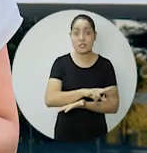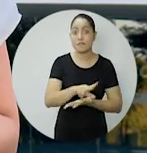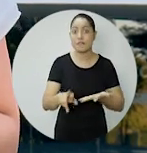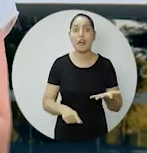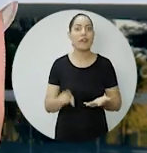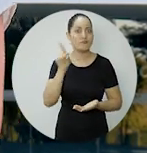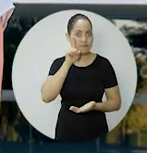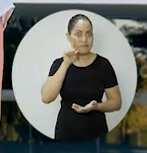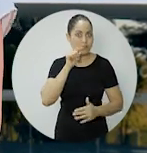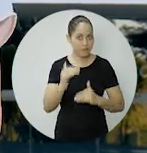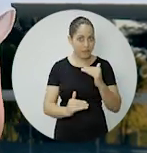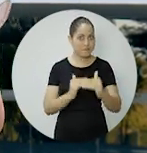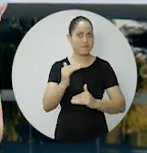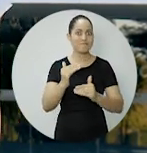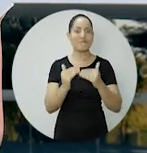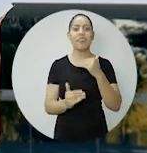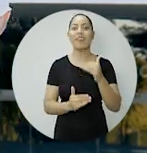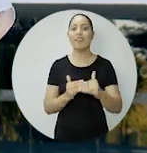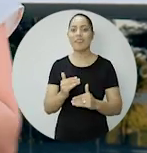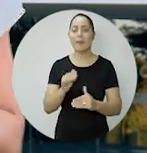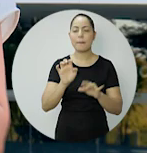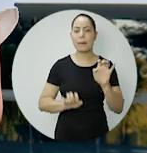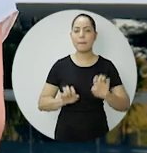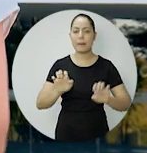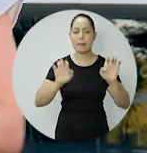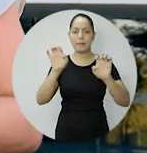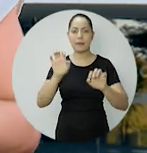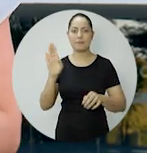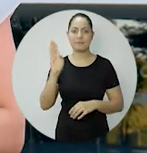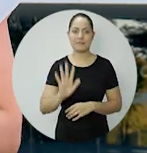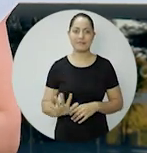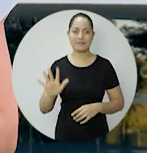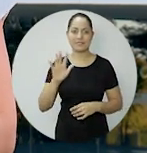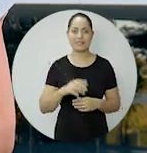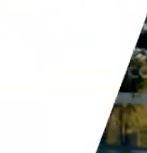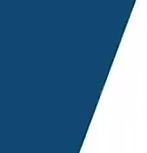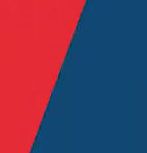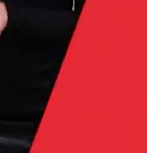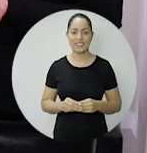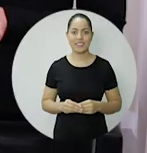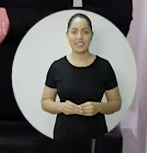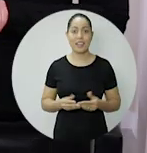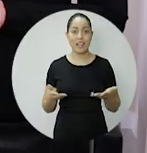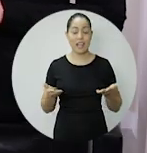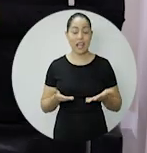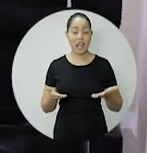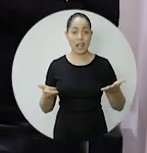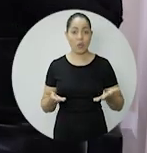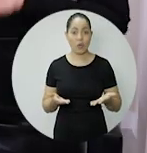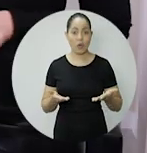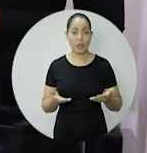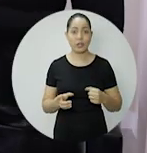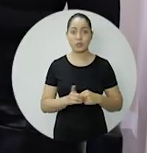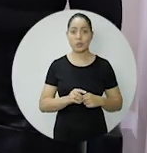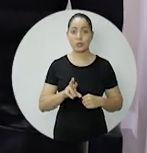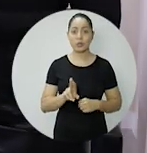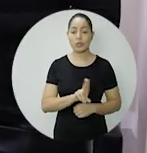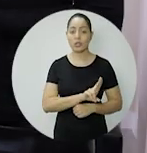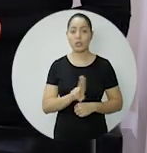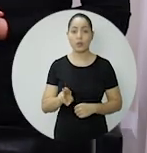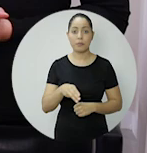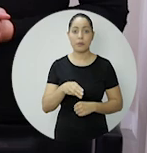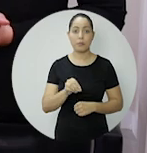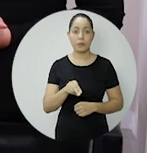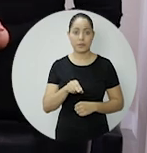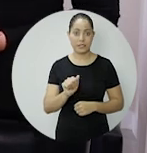de serviços, que a cada dia tem mais avanços em todos os estados do país. Quem conversa com a gente agora é a